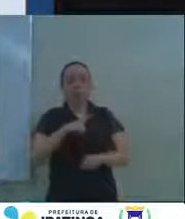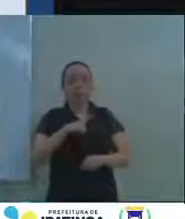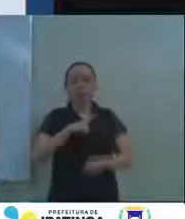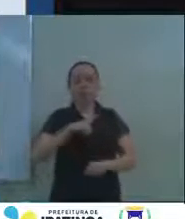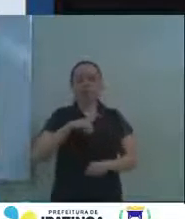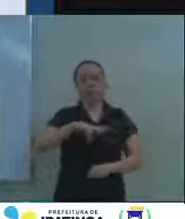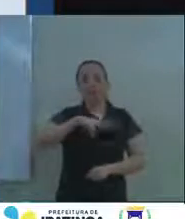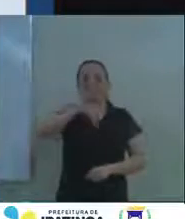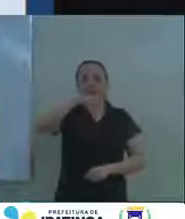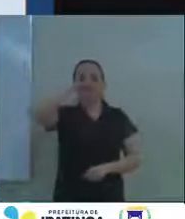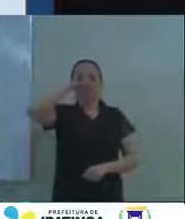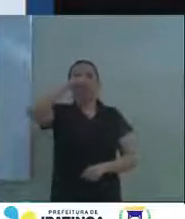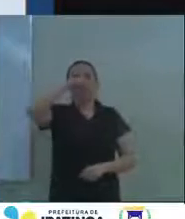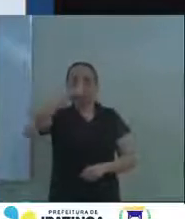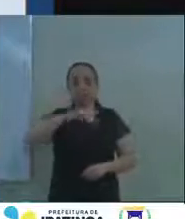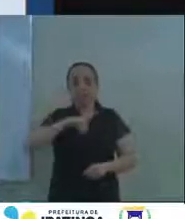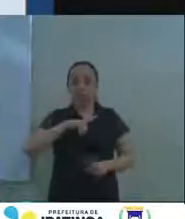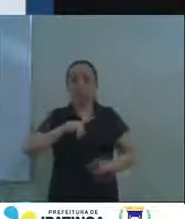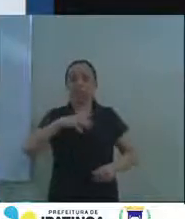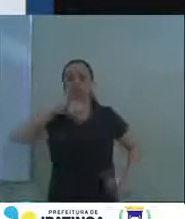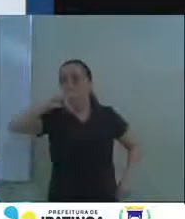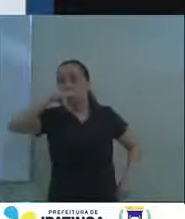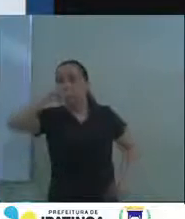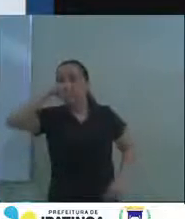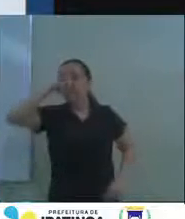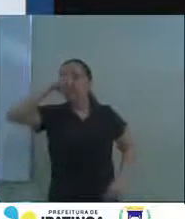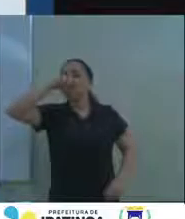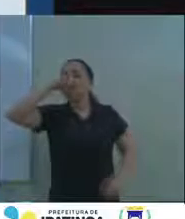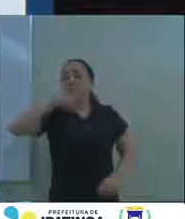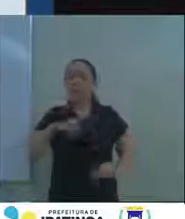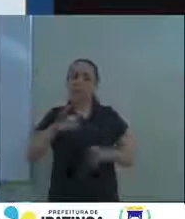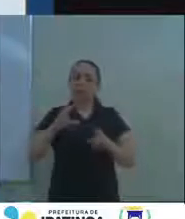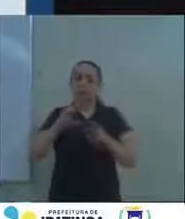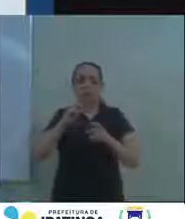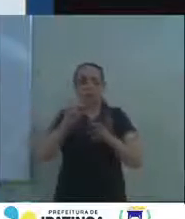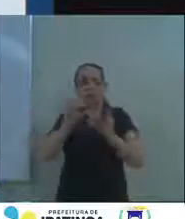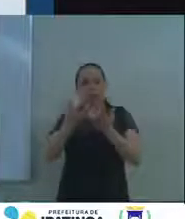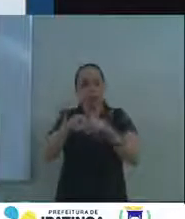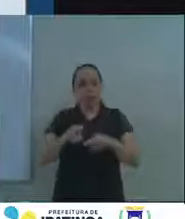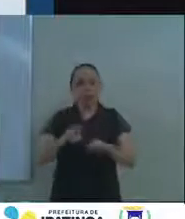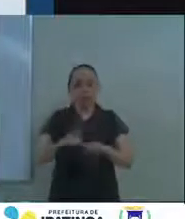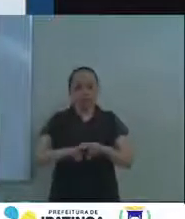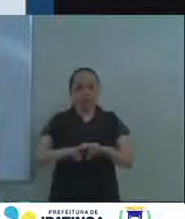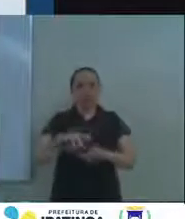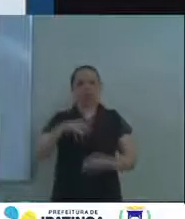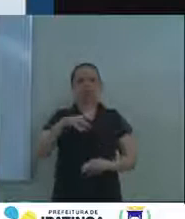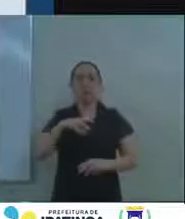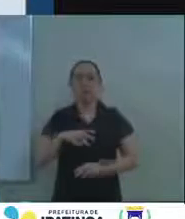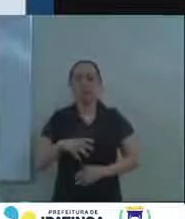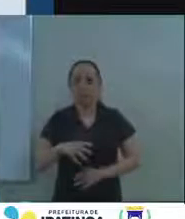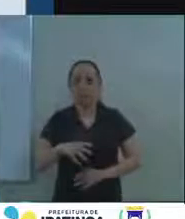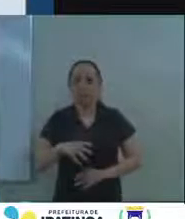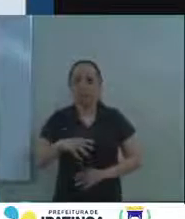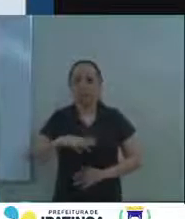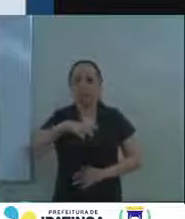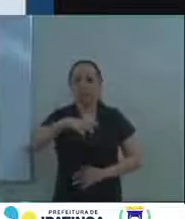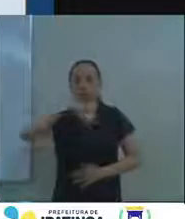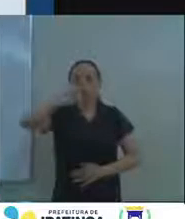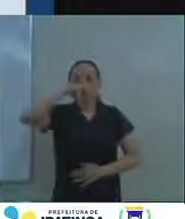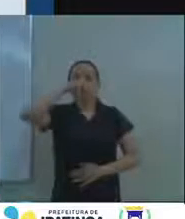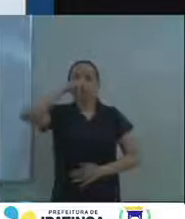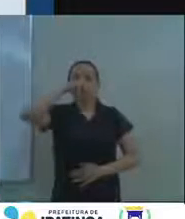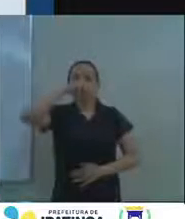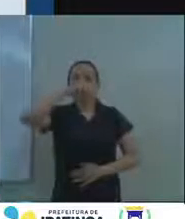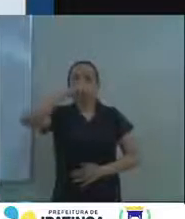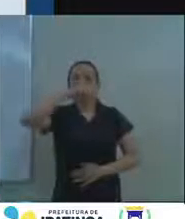intercostal inclinada para frente. Você sentado, inclina o corpo para frente e na hora de inspirar, na hora de puxar